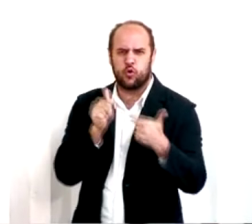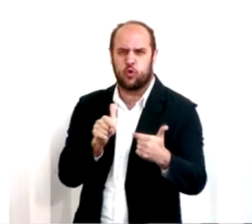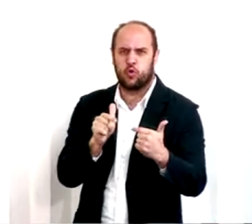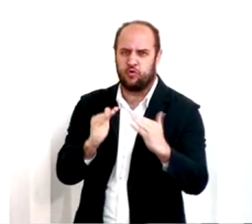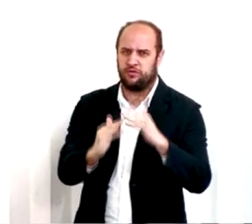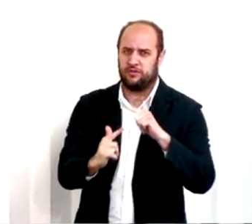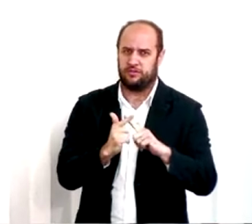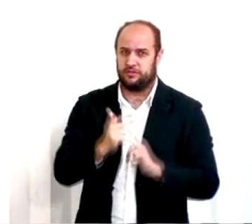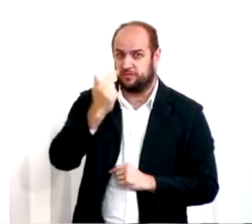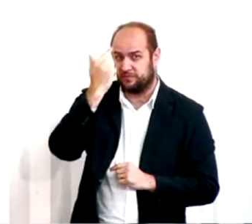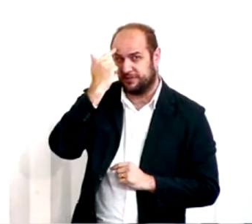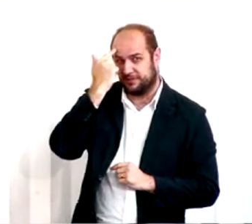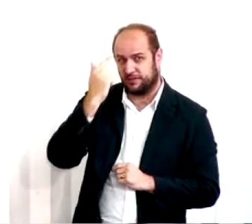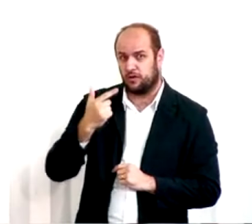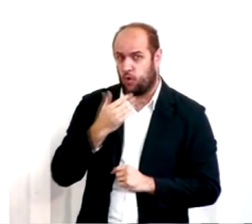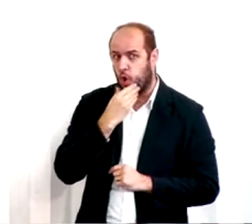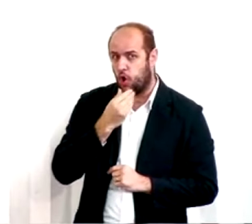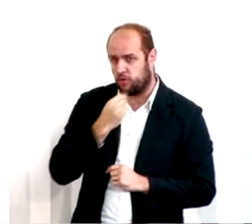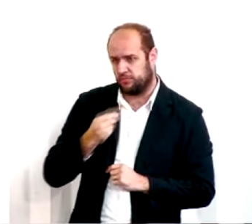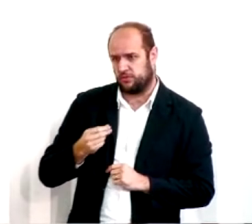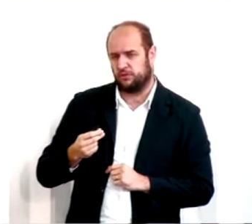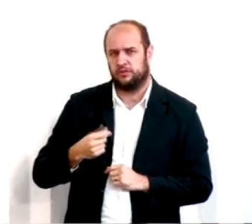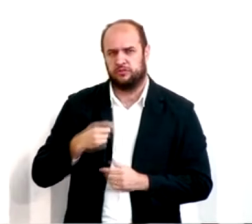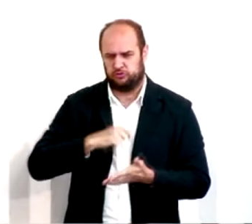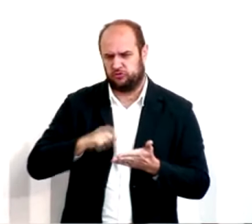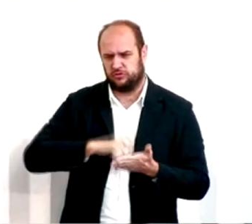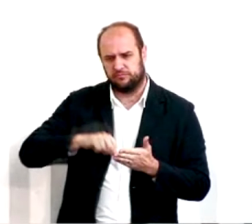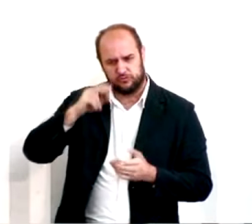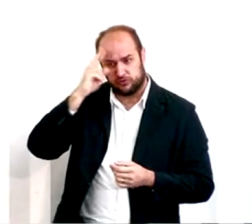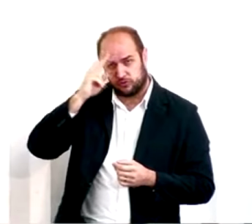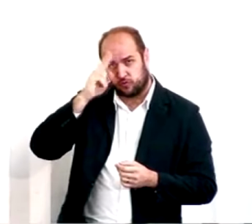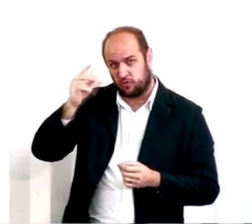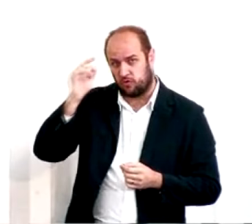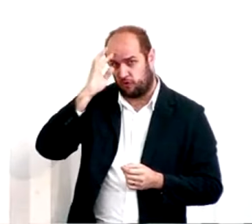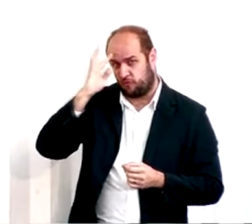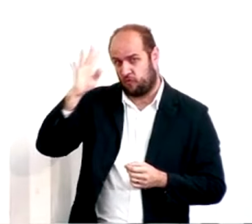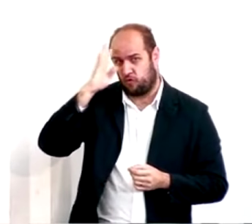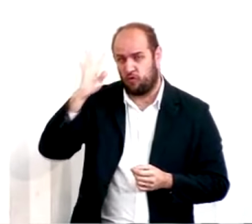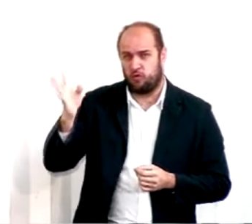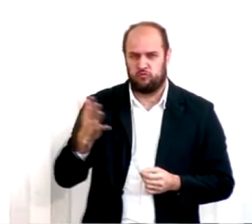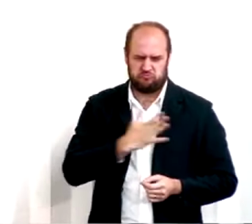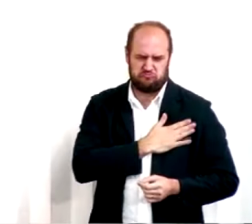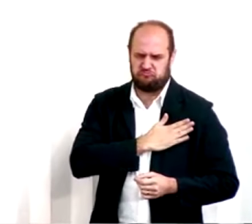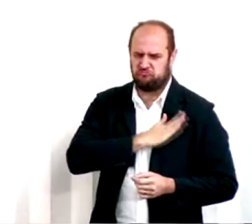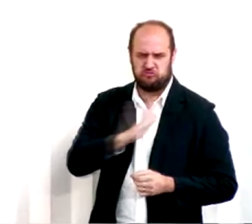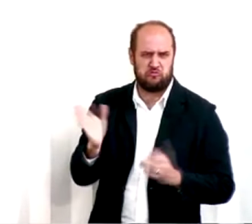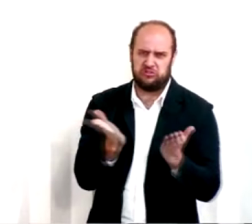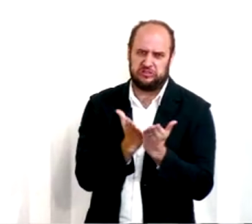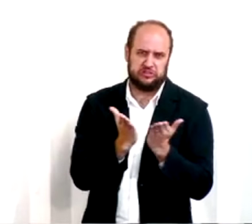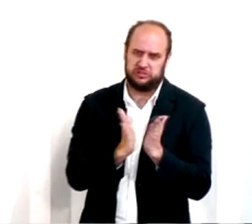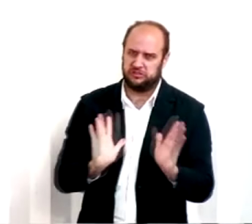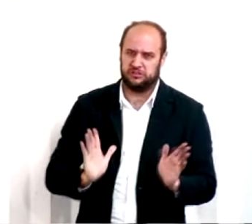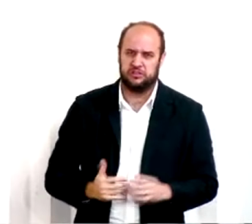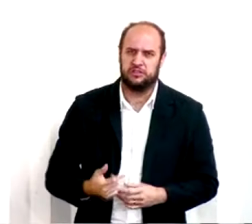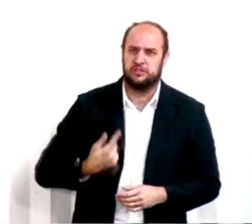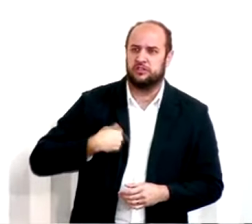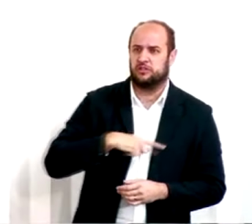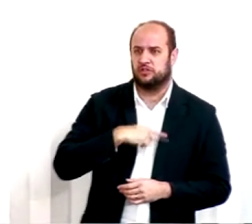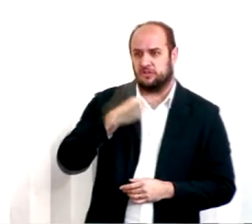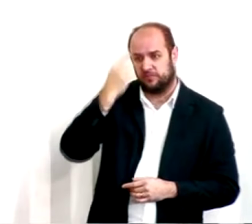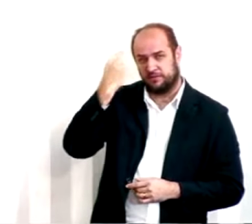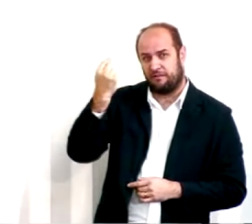perceber o que ele considera ele Claro ele é um Historiador ele é um Pensador e ele detesta o cristianismo nós estamos